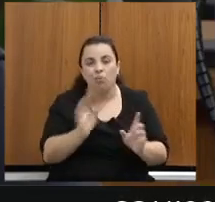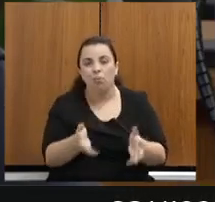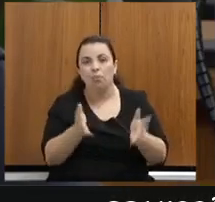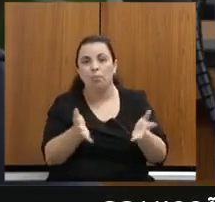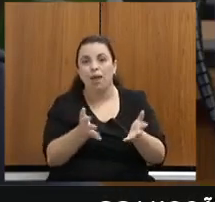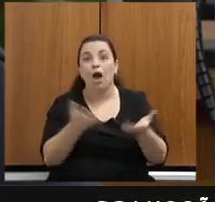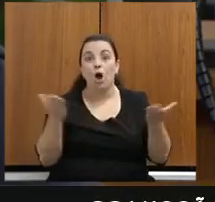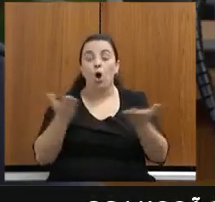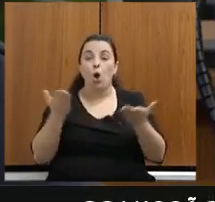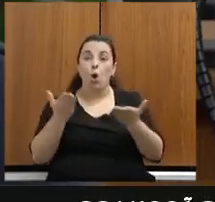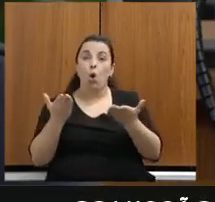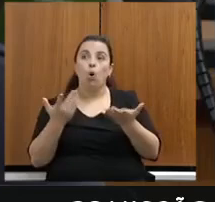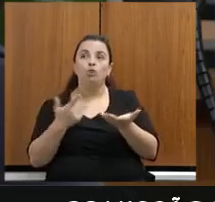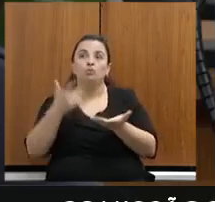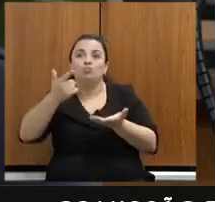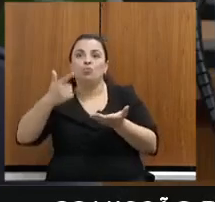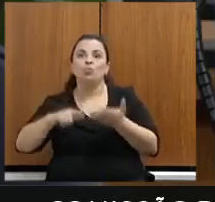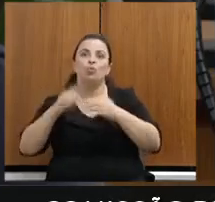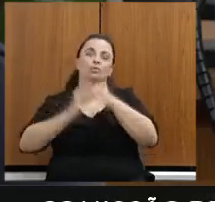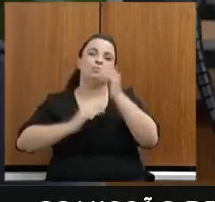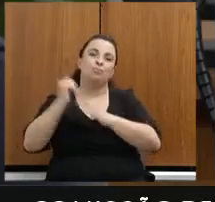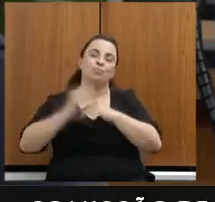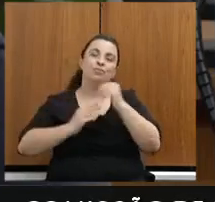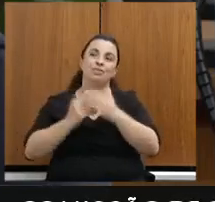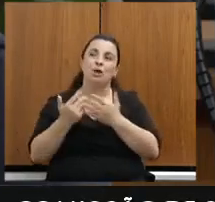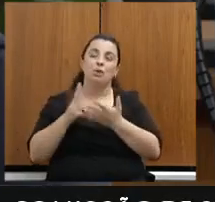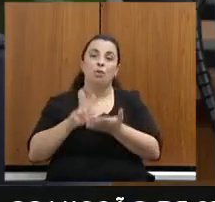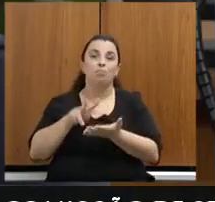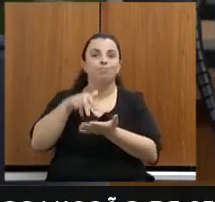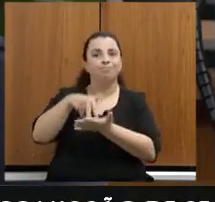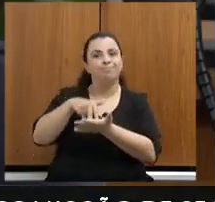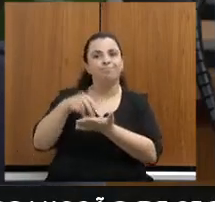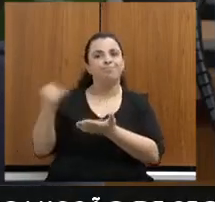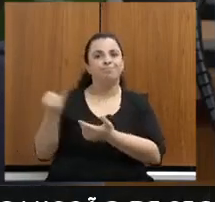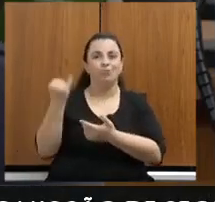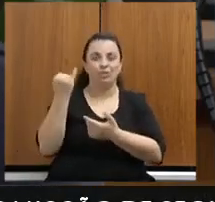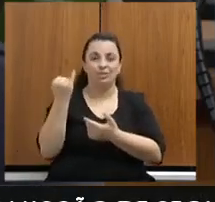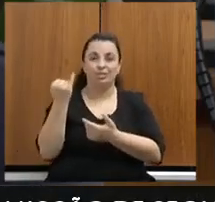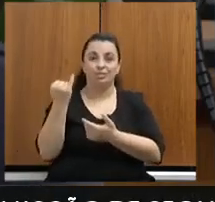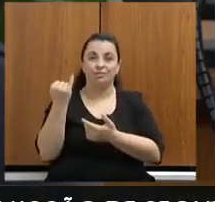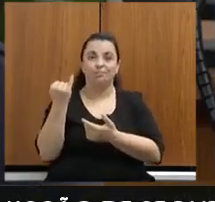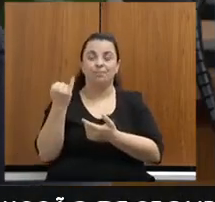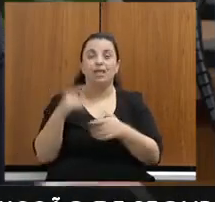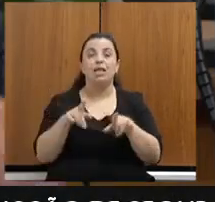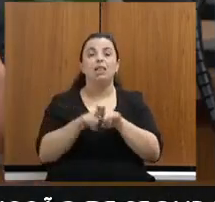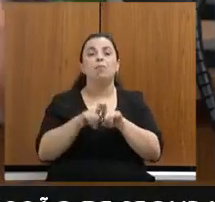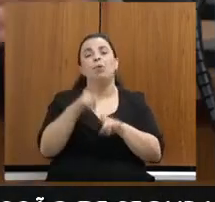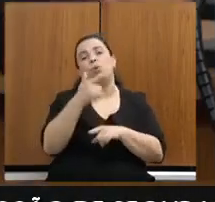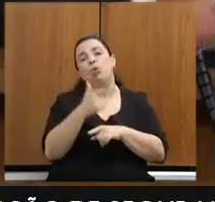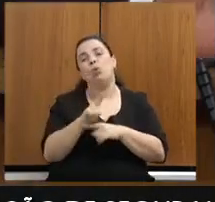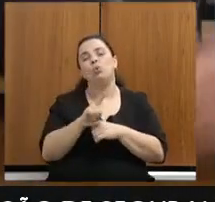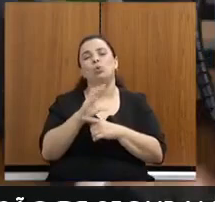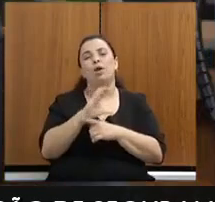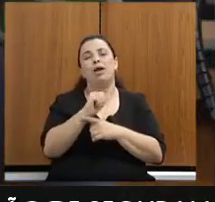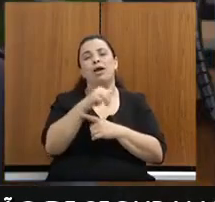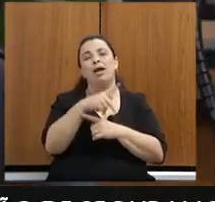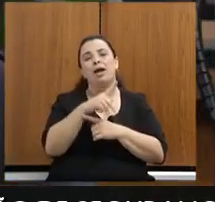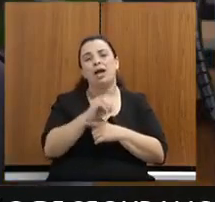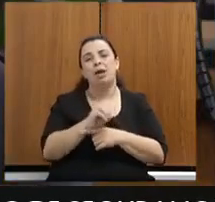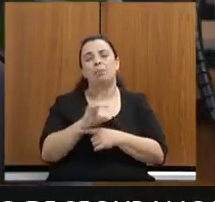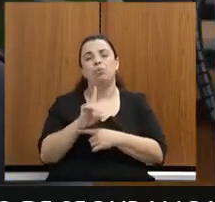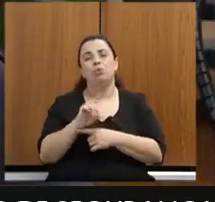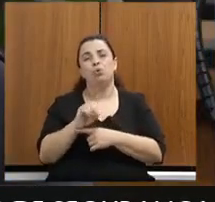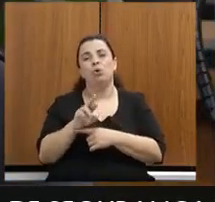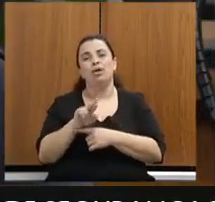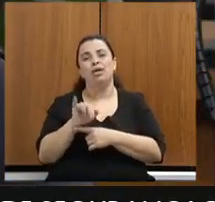muito muita periculosidade não é o campo do Riviera no final da Avenida